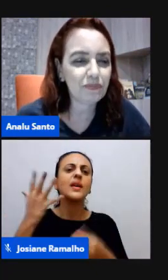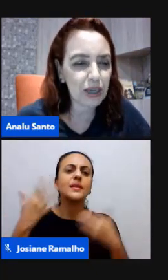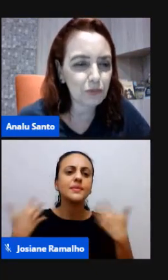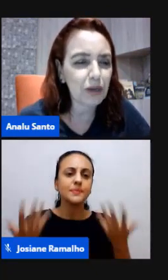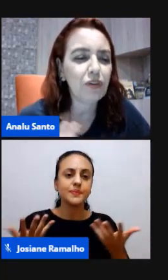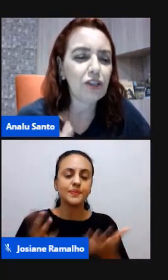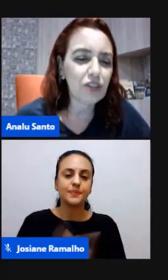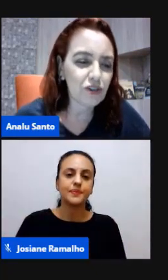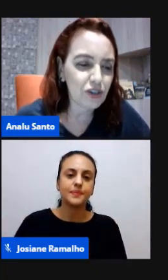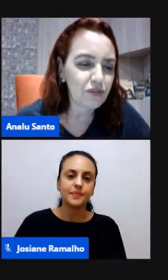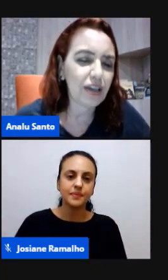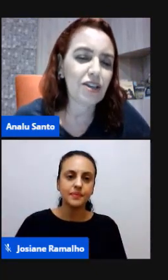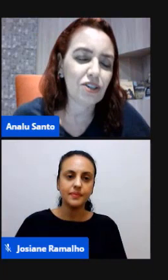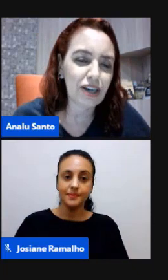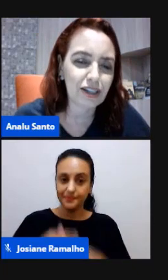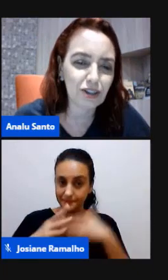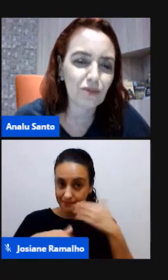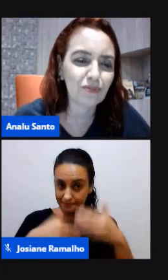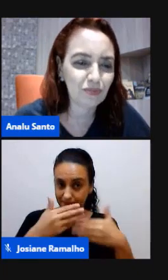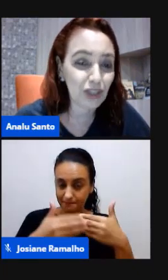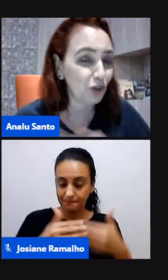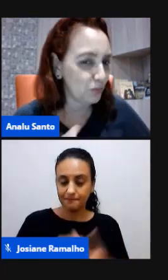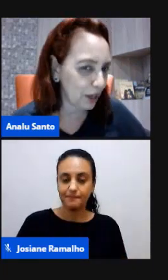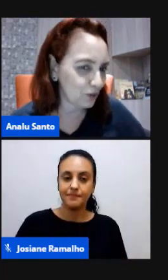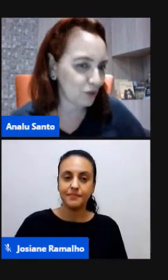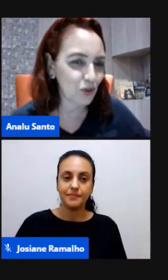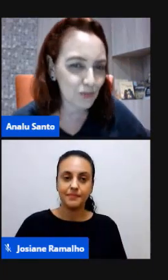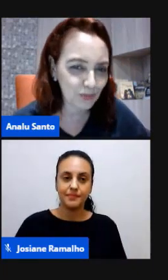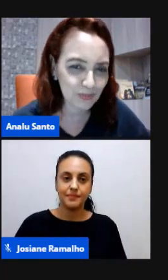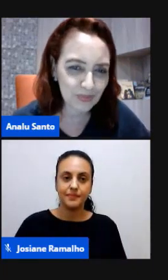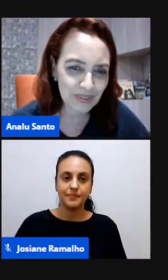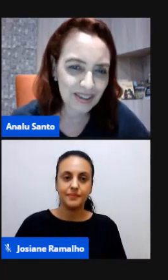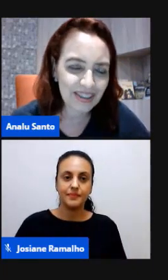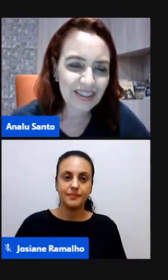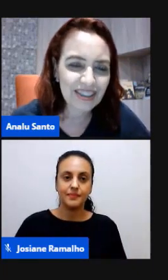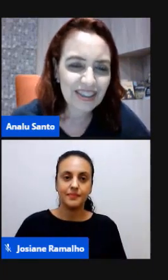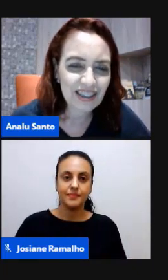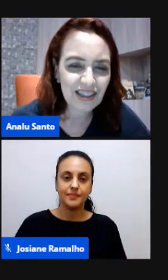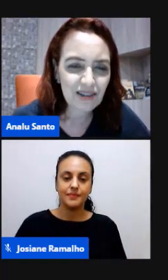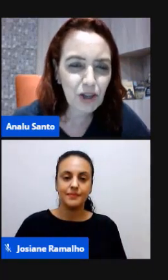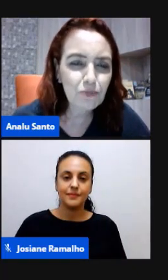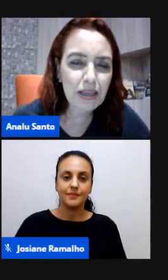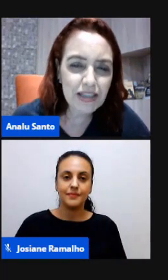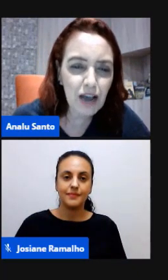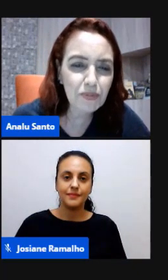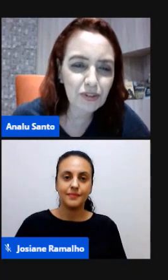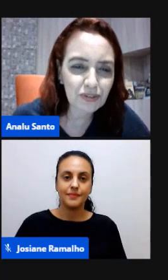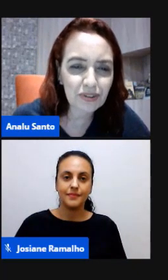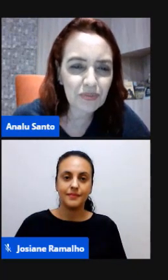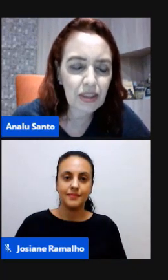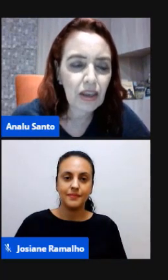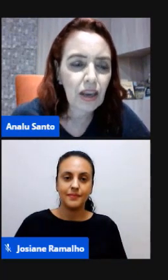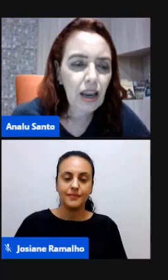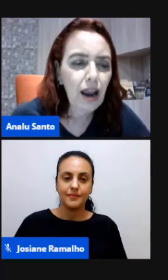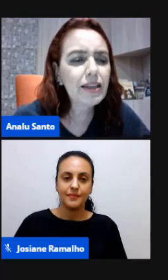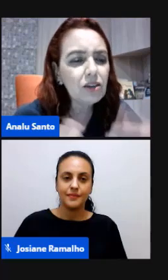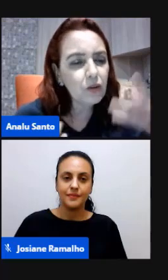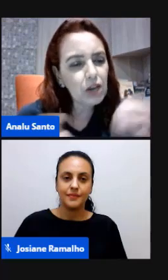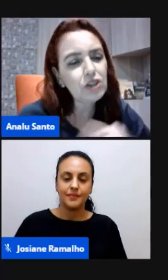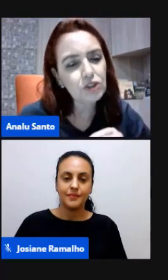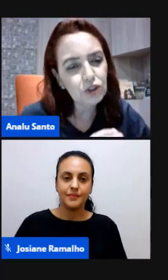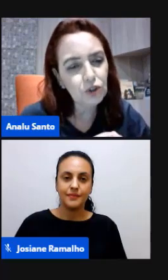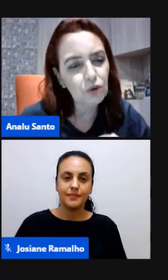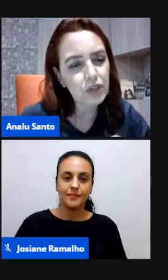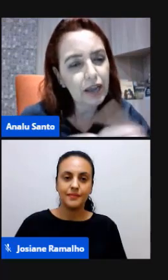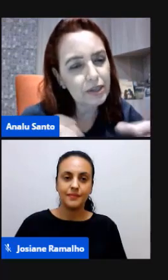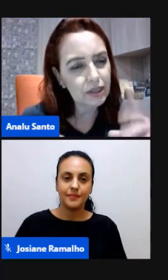Vamos mais para frente que a gente vai chegando a um denominador comum. Pode passar, por favor? Aí